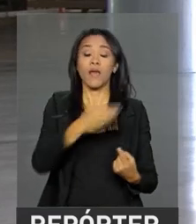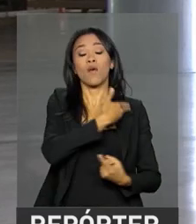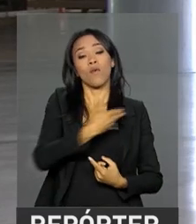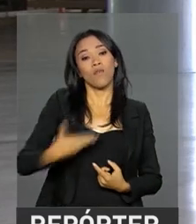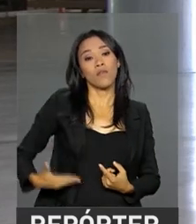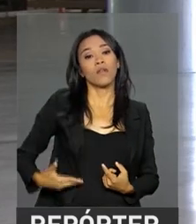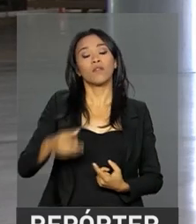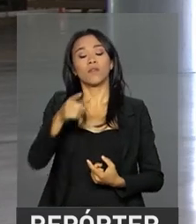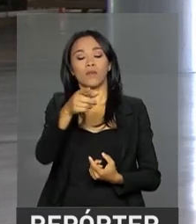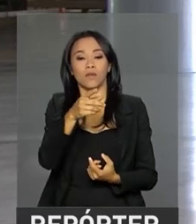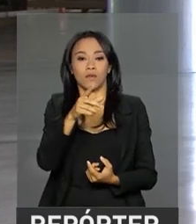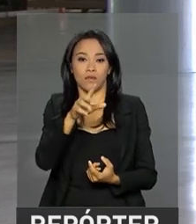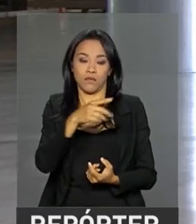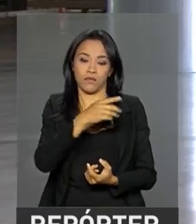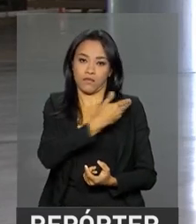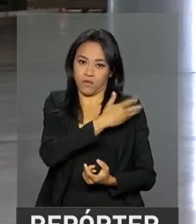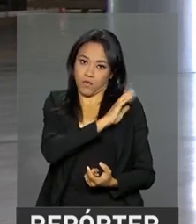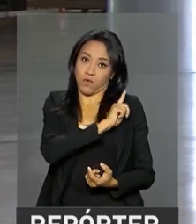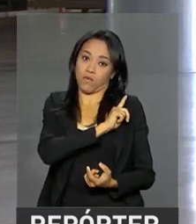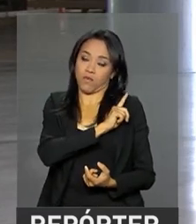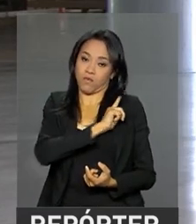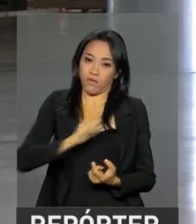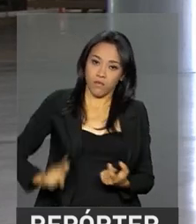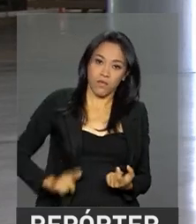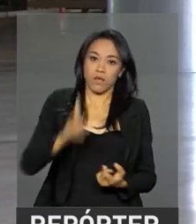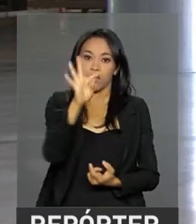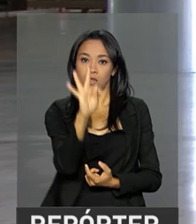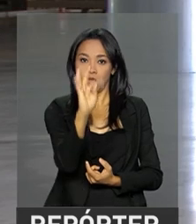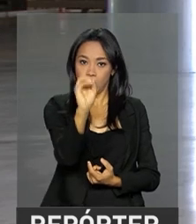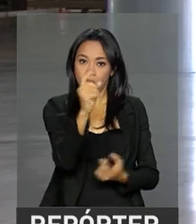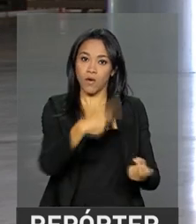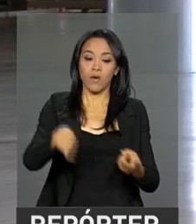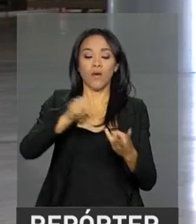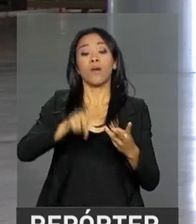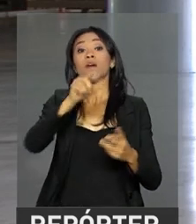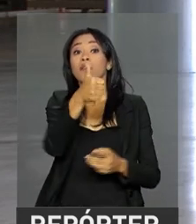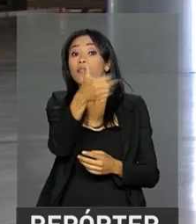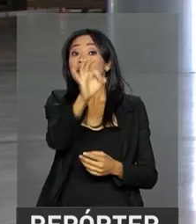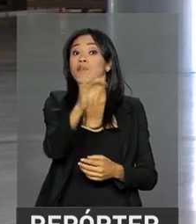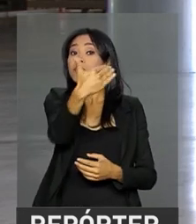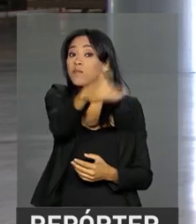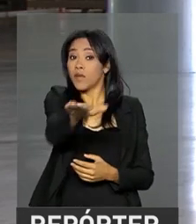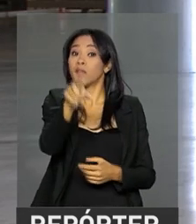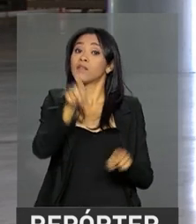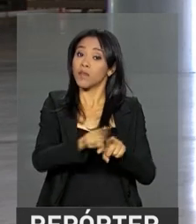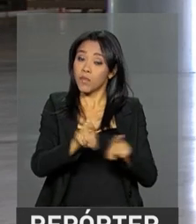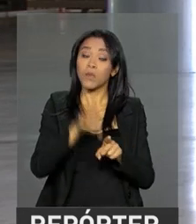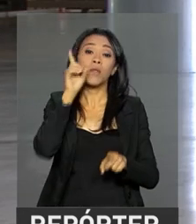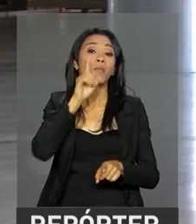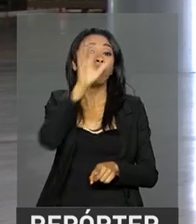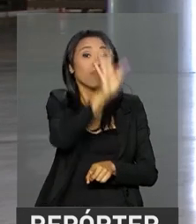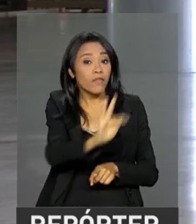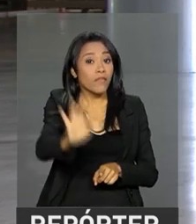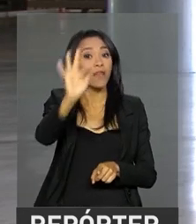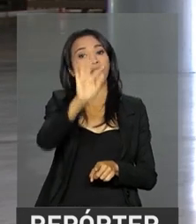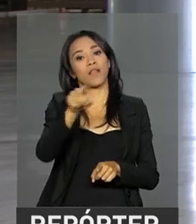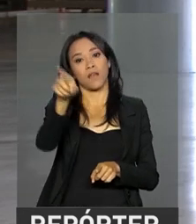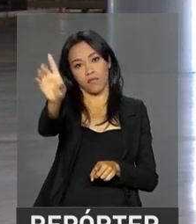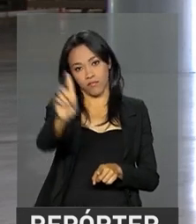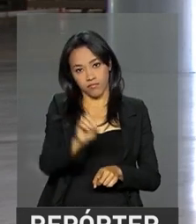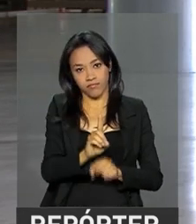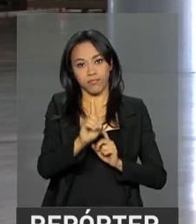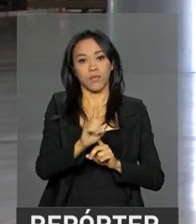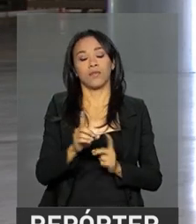Marcelo Miranda e às 11:30 com o deputado federal Jaime Martins do PSD de Minas